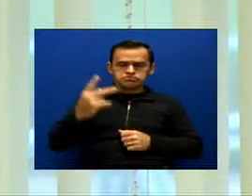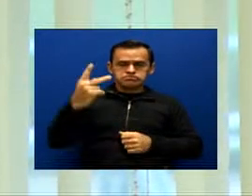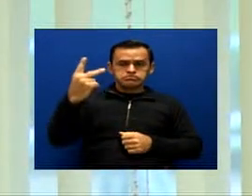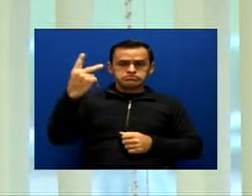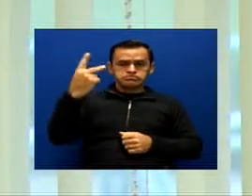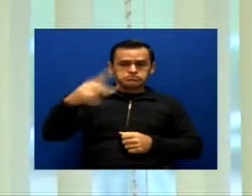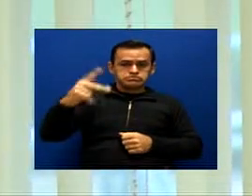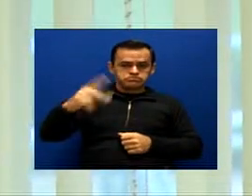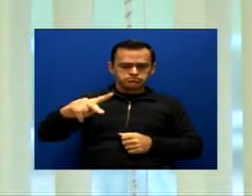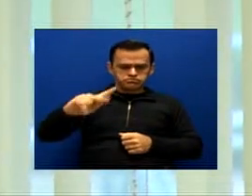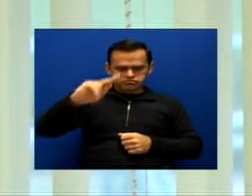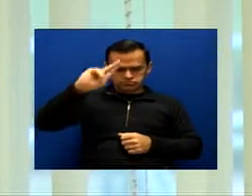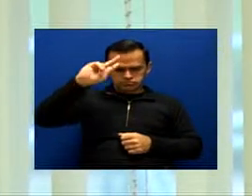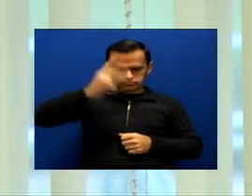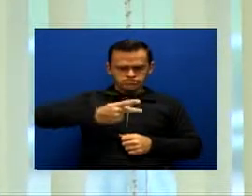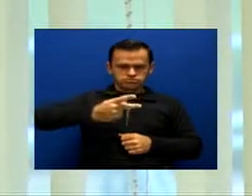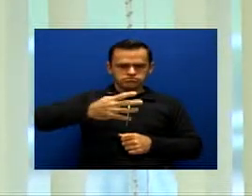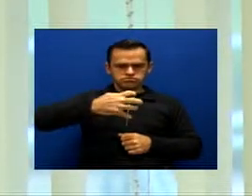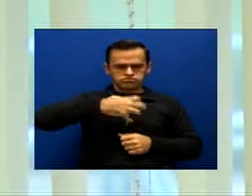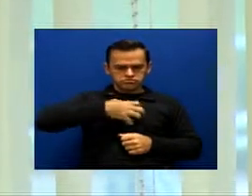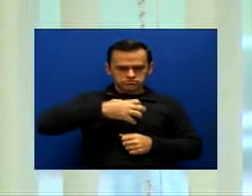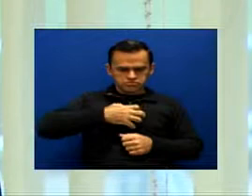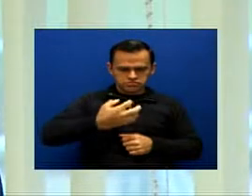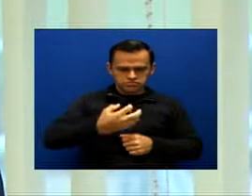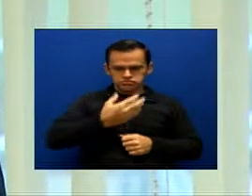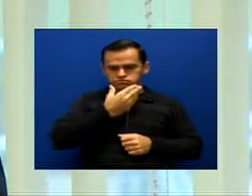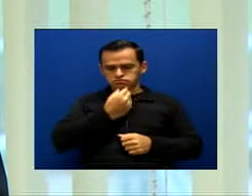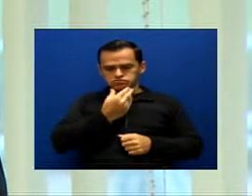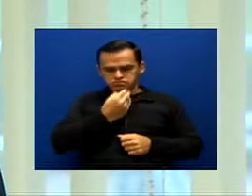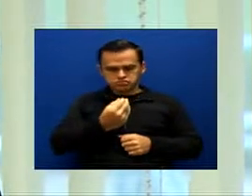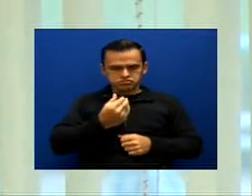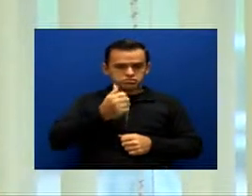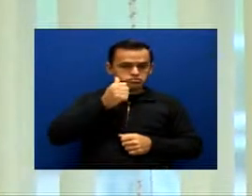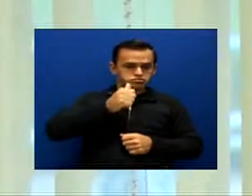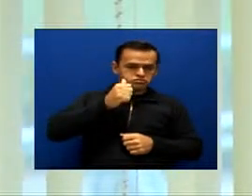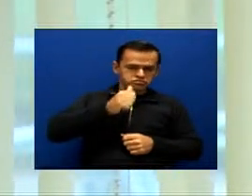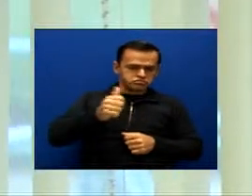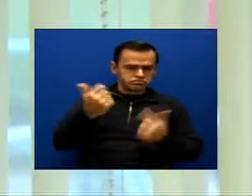sentir-se homem, mulher, ambos ou nenhum.